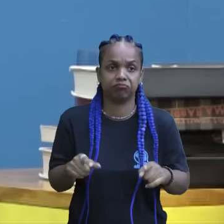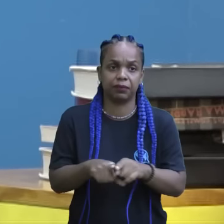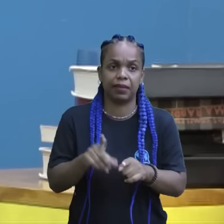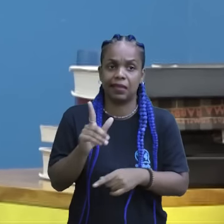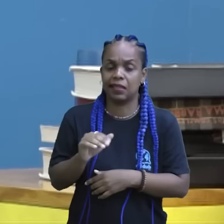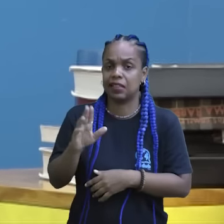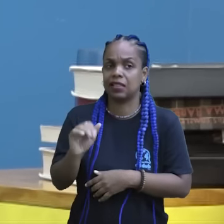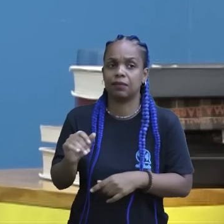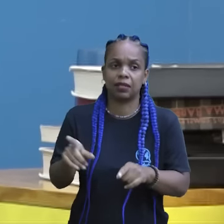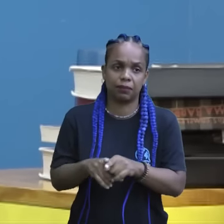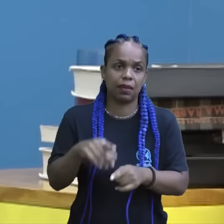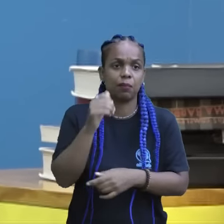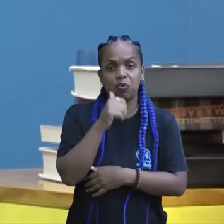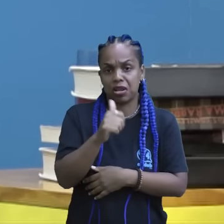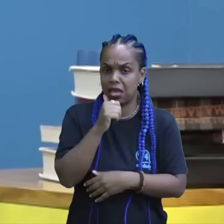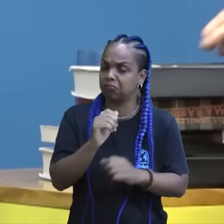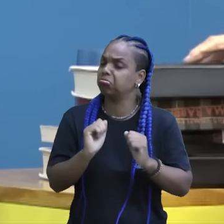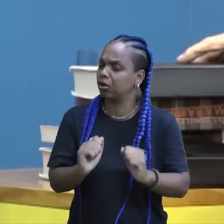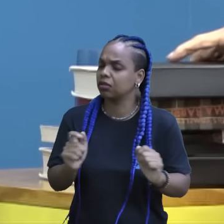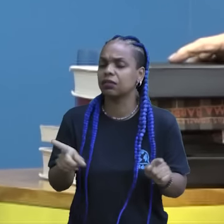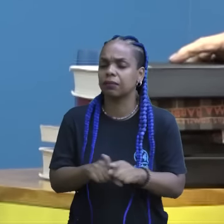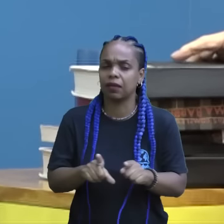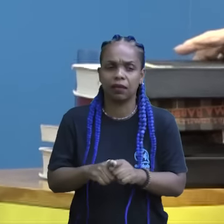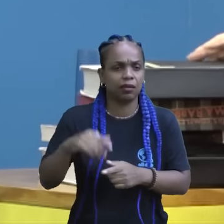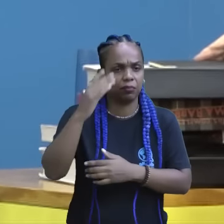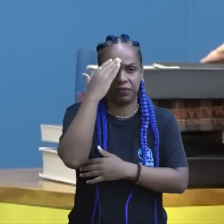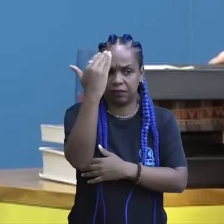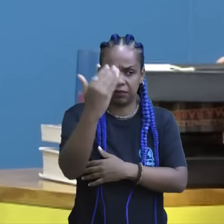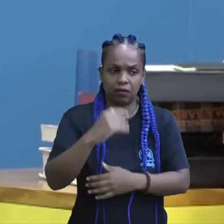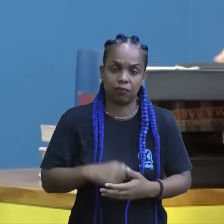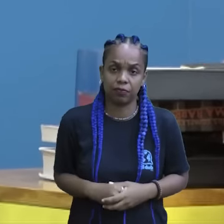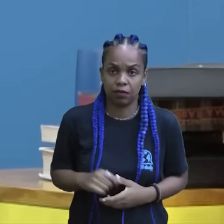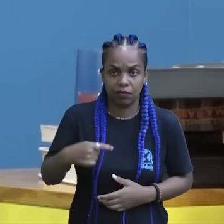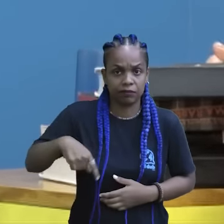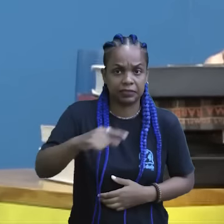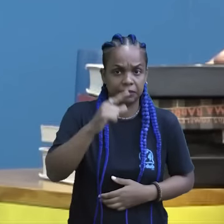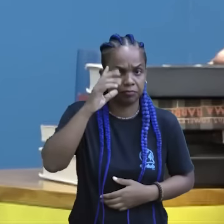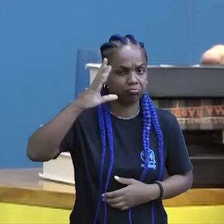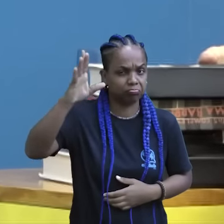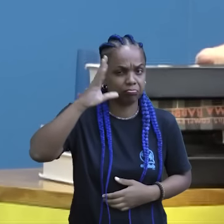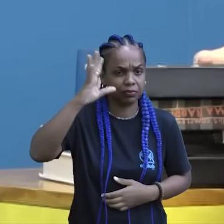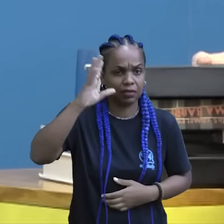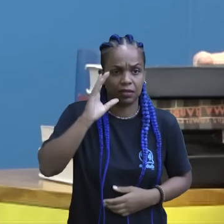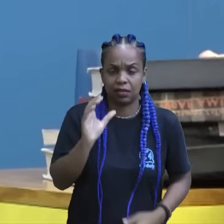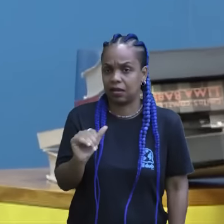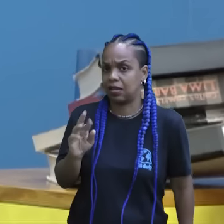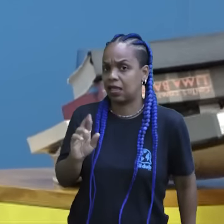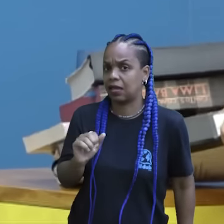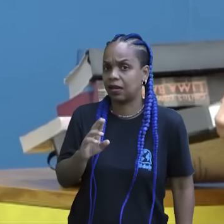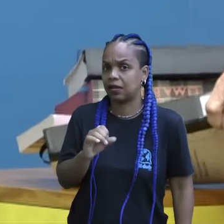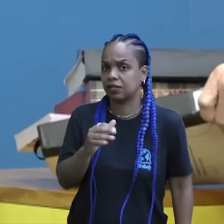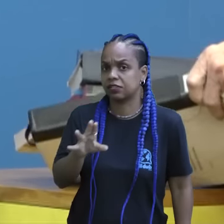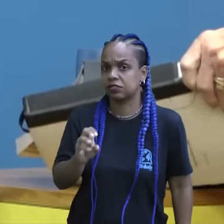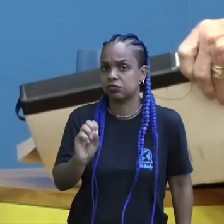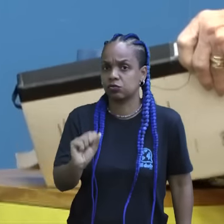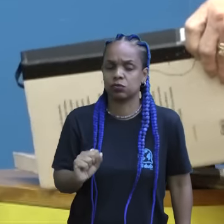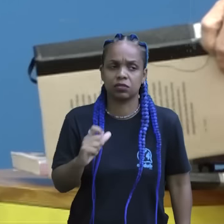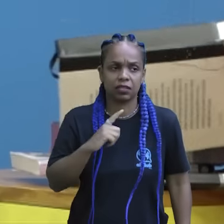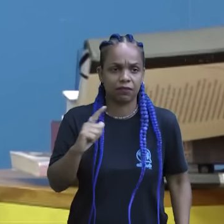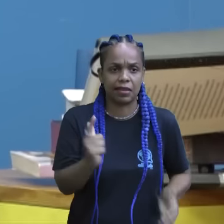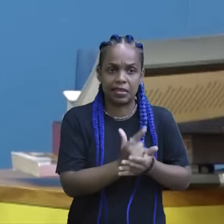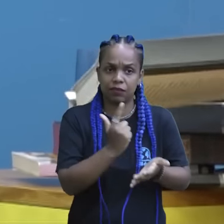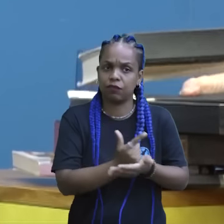dos Anjos, que foi o livro que ele escreveu a vida inteira, a última versão ele data de 22, mas ele escreveu a